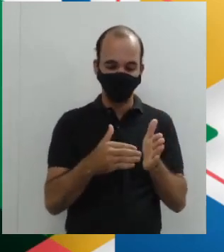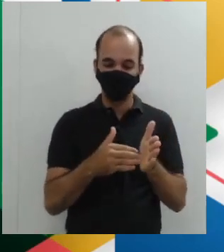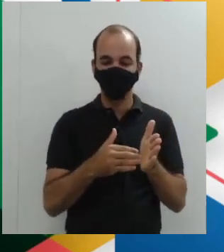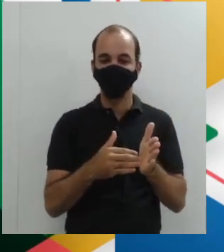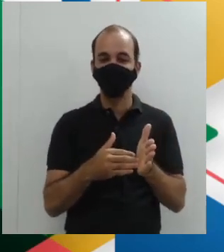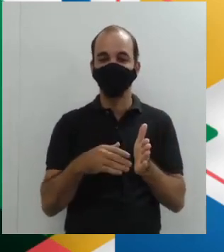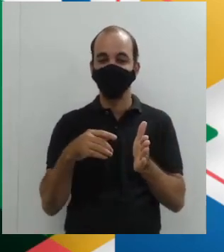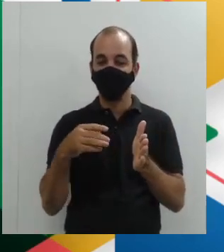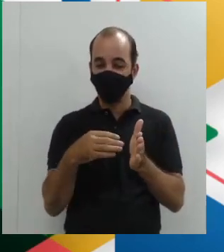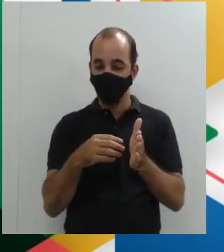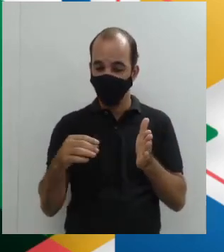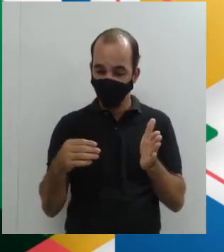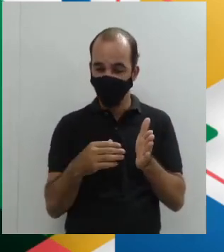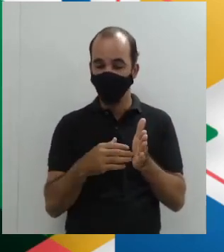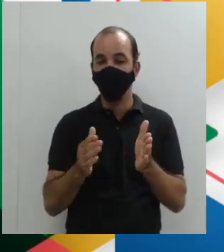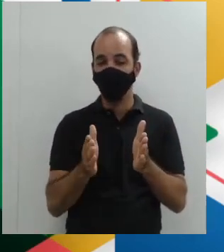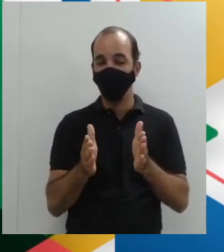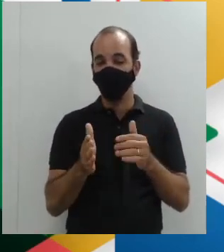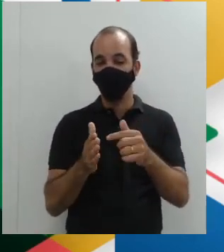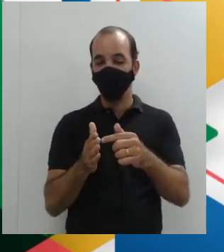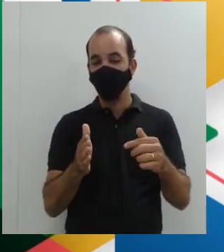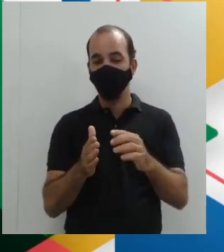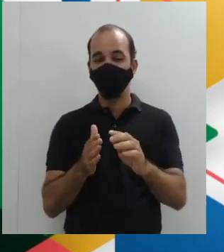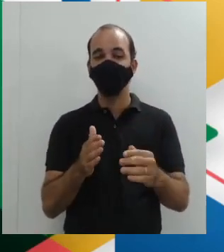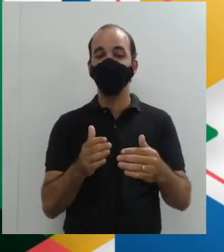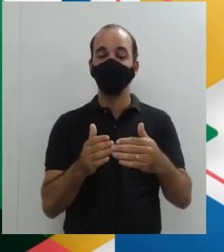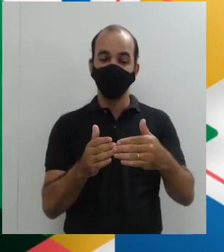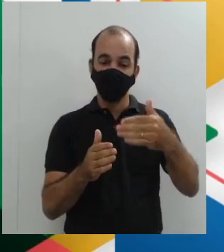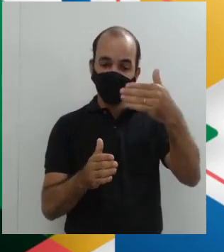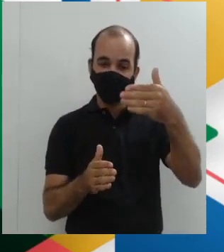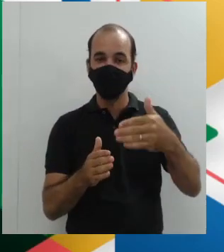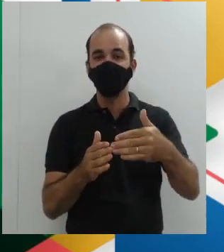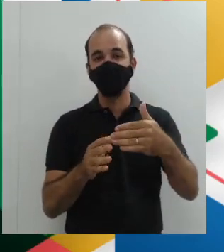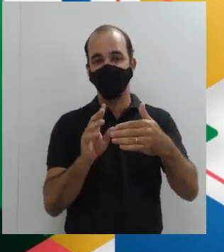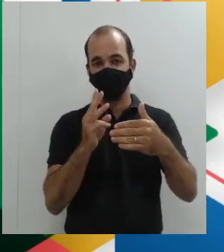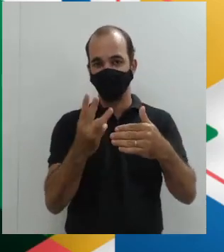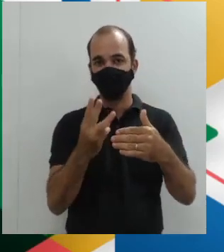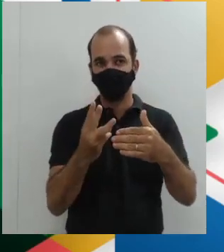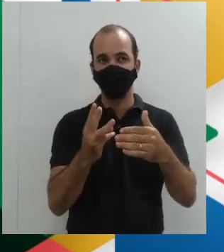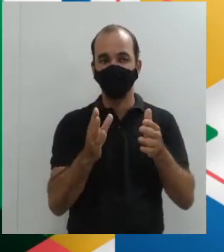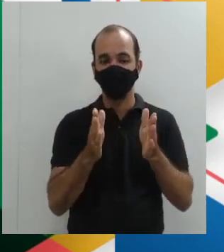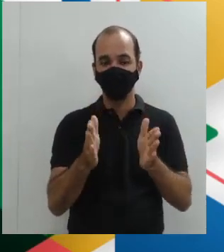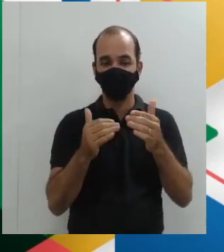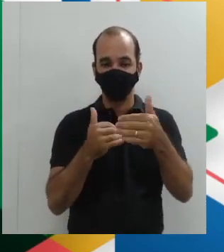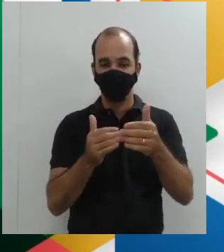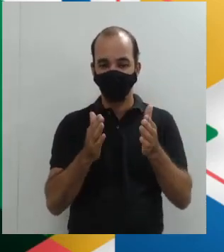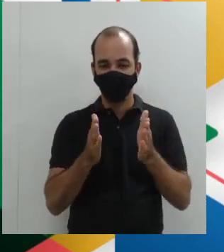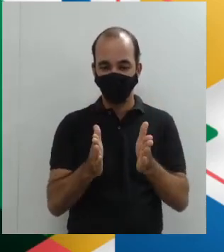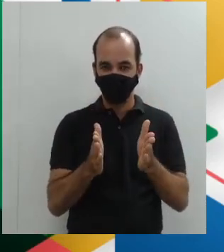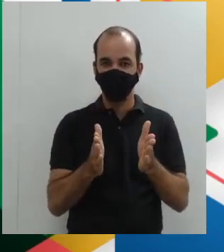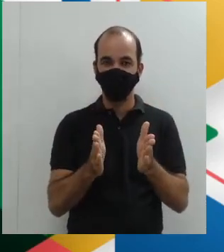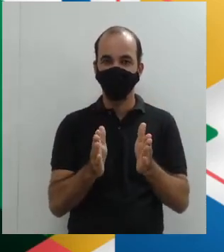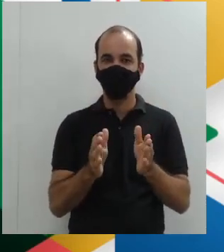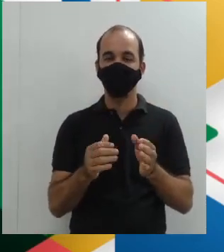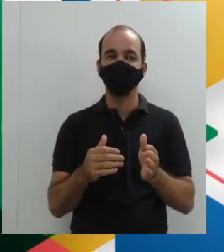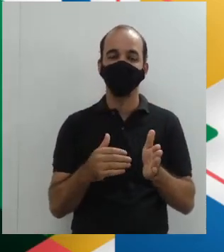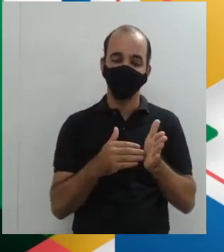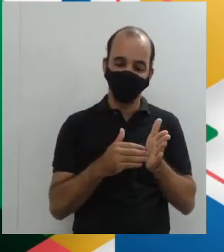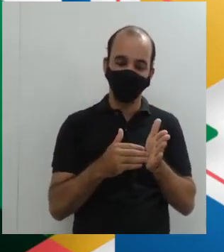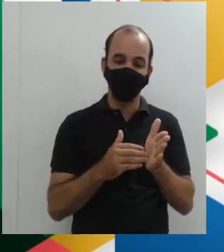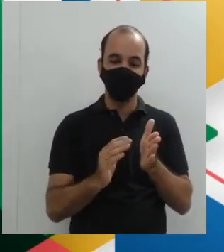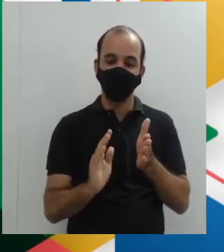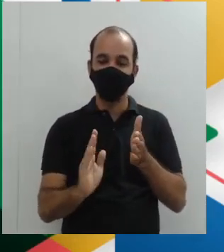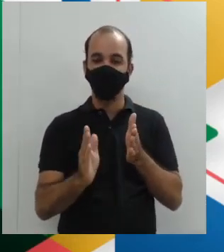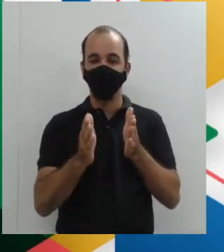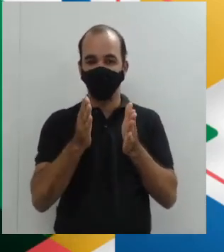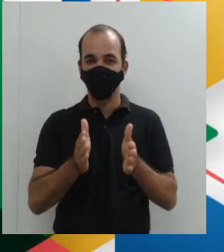medida cúbica, beleza? Porque ele tem 3 dimensões. Esse cubo aí, galera, indica que eu estou considerando aqui as 3 dimensões. Então,